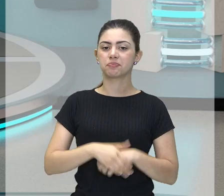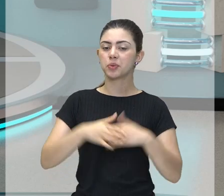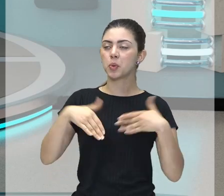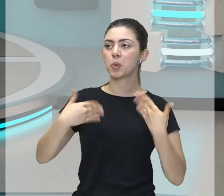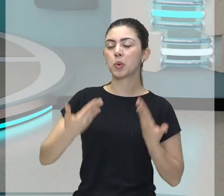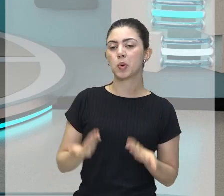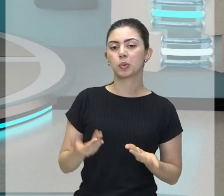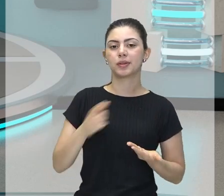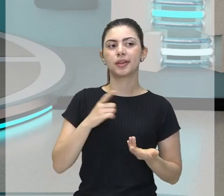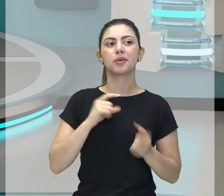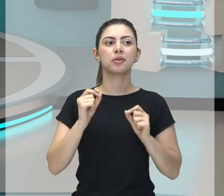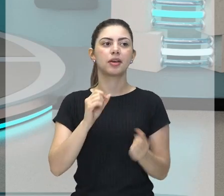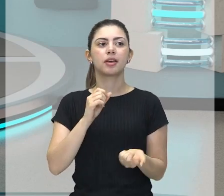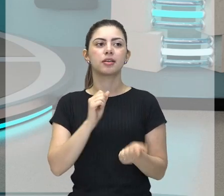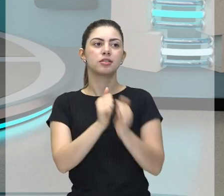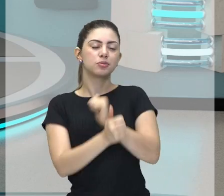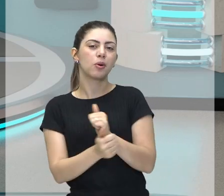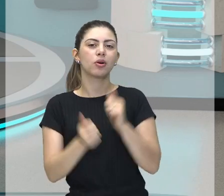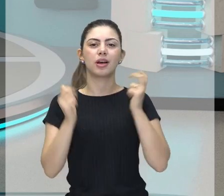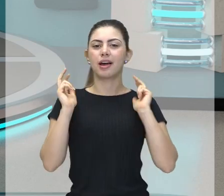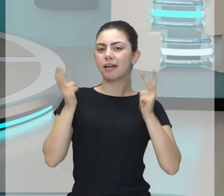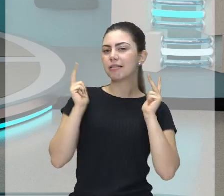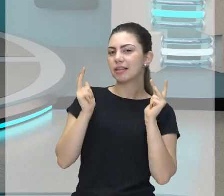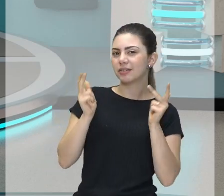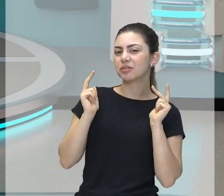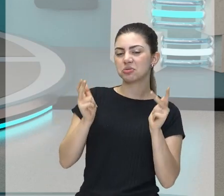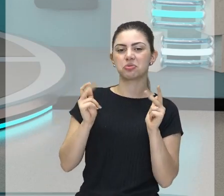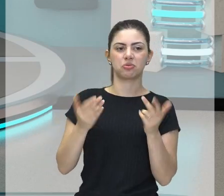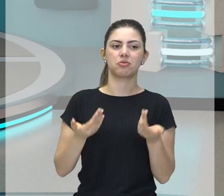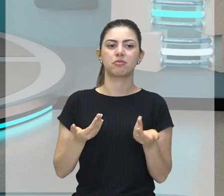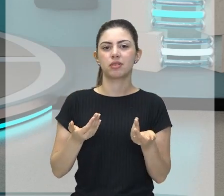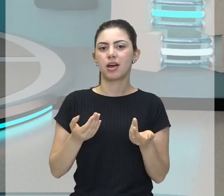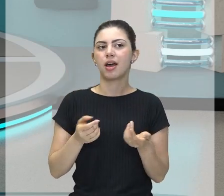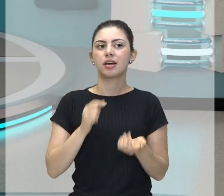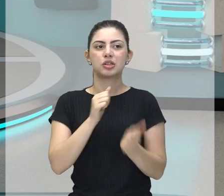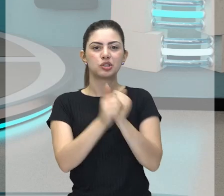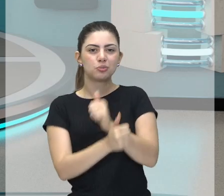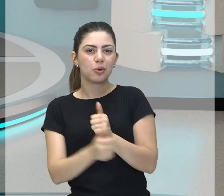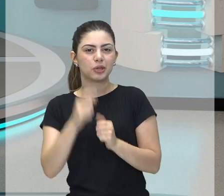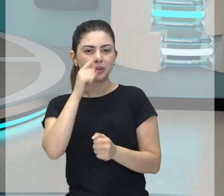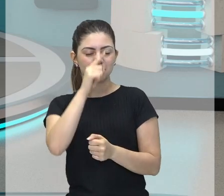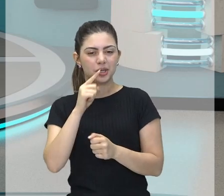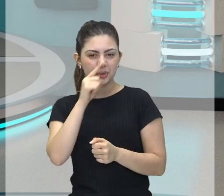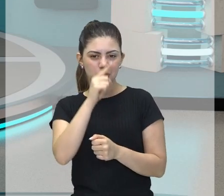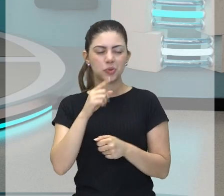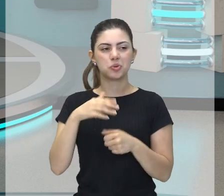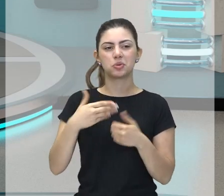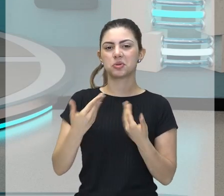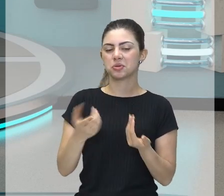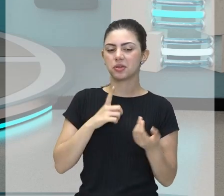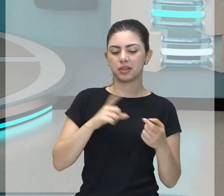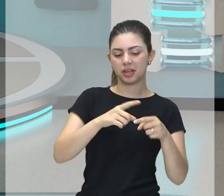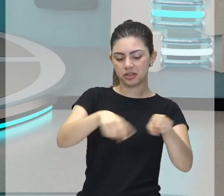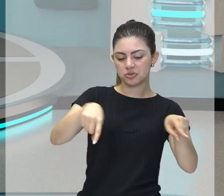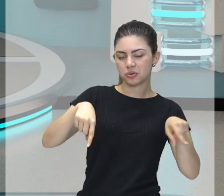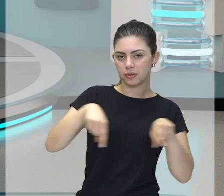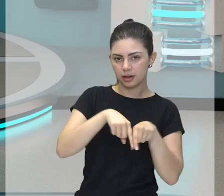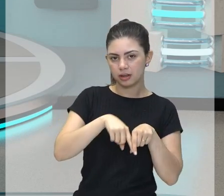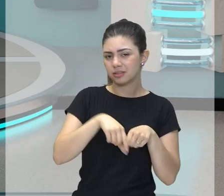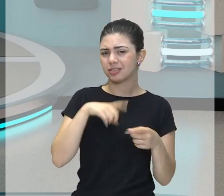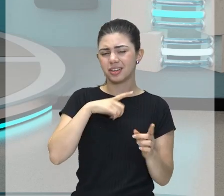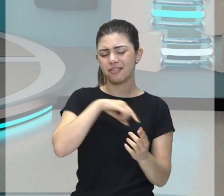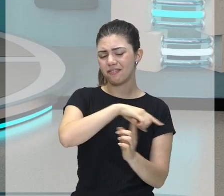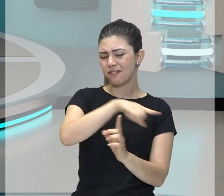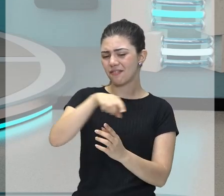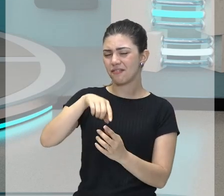esportes de aventura, esportes radicais, esporte de quadra, entre outros tipos que